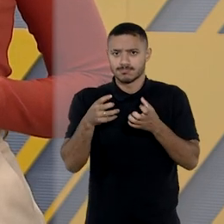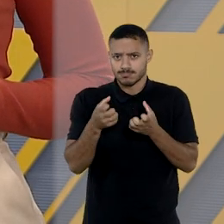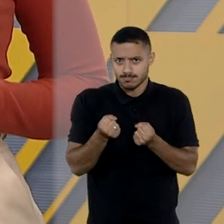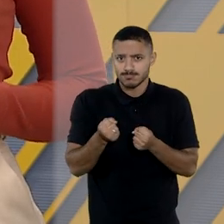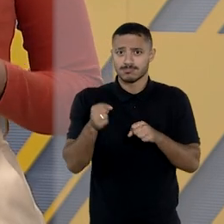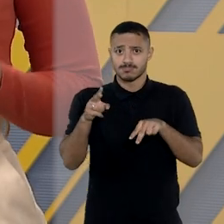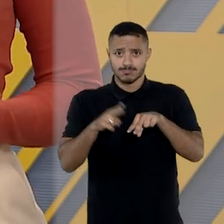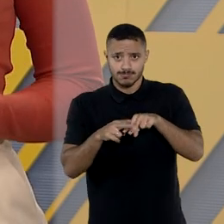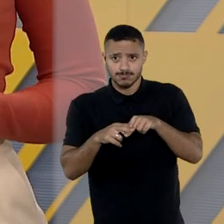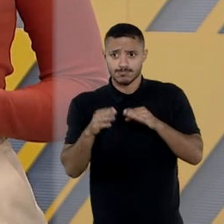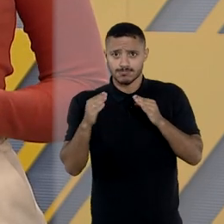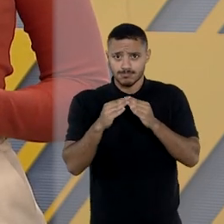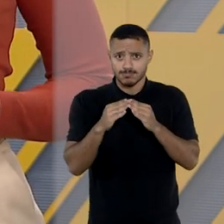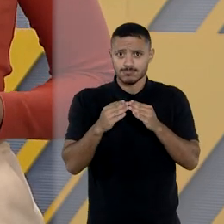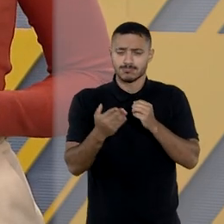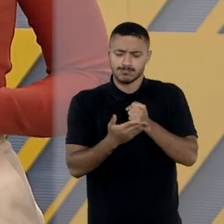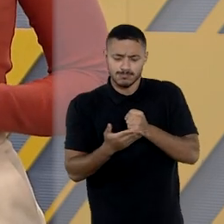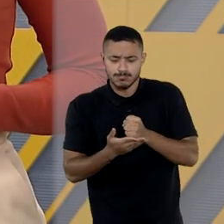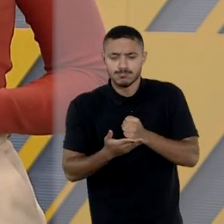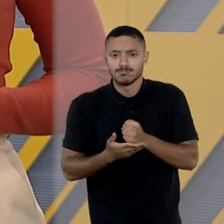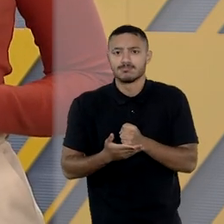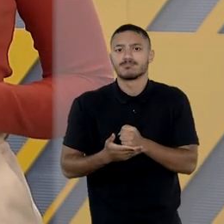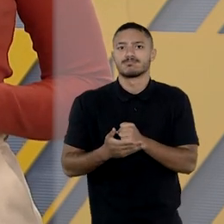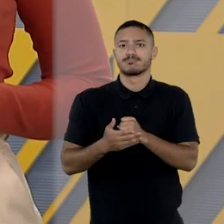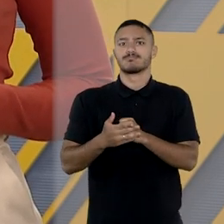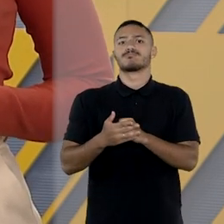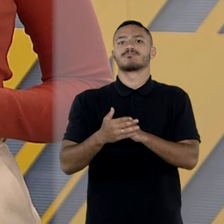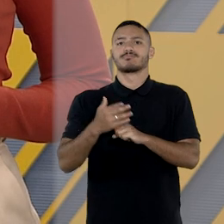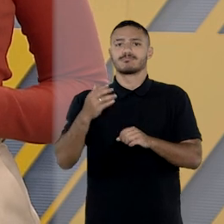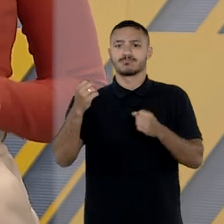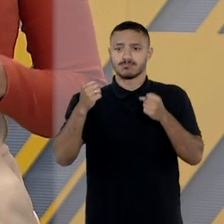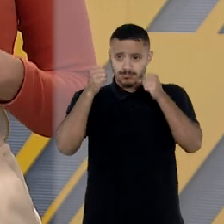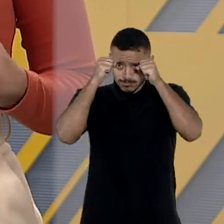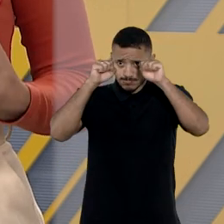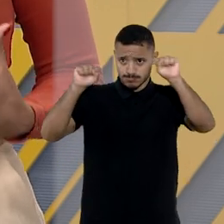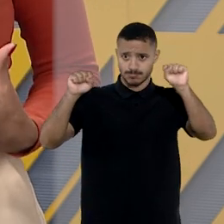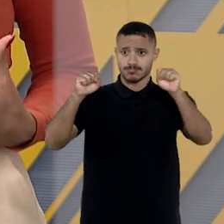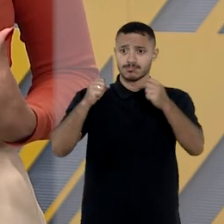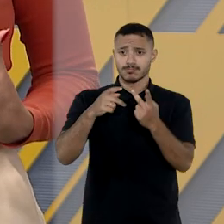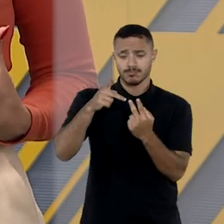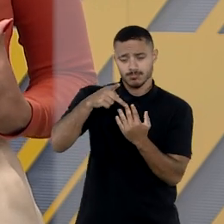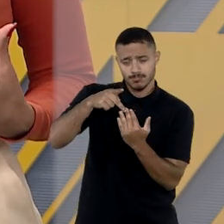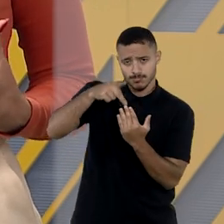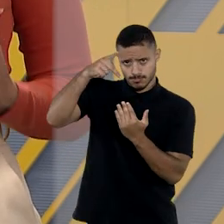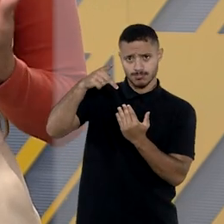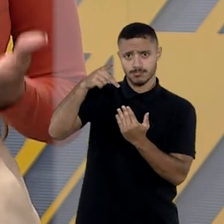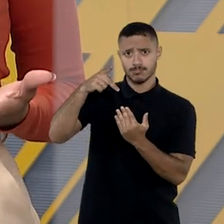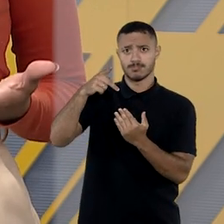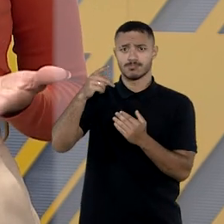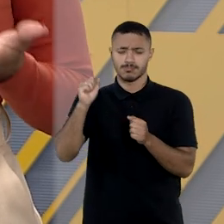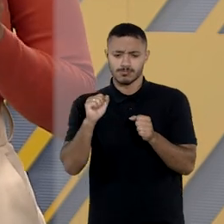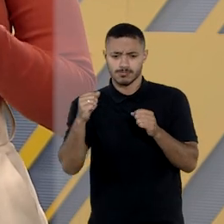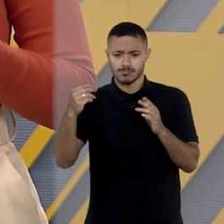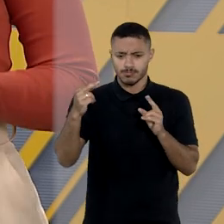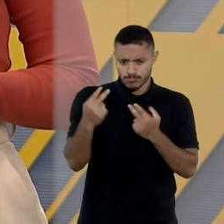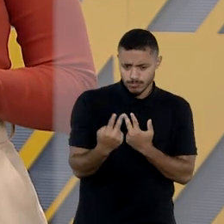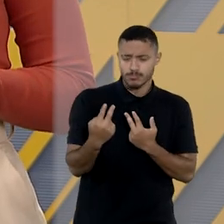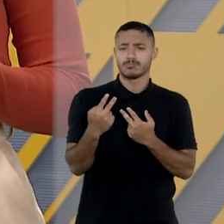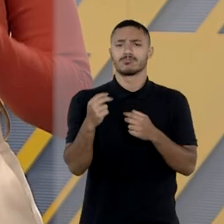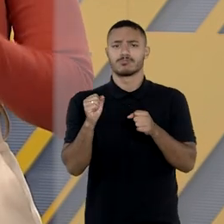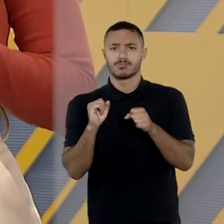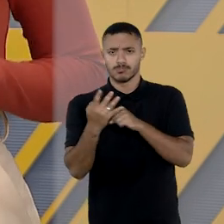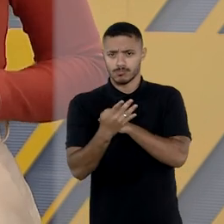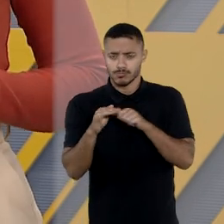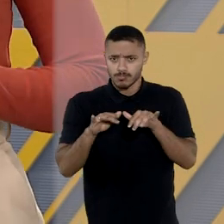regime domiciliar foi fundamentada em portaria do Tribunal do Estado, que estipulou medidas de combate à pandemia da